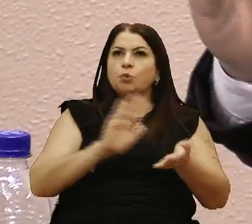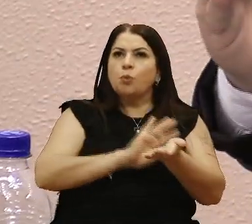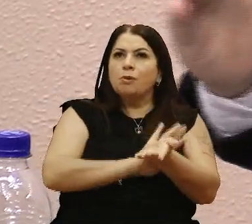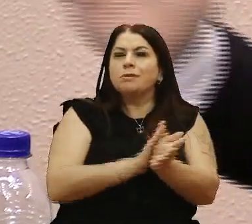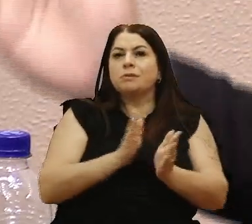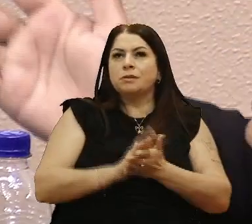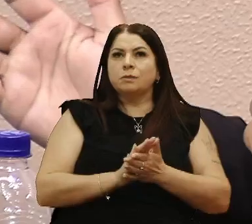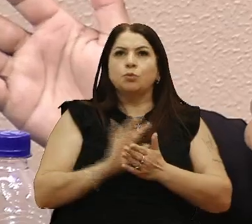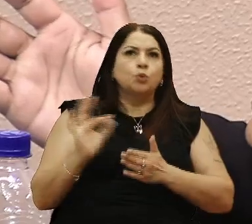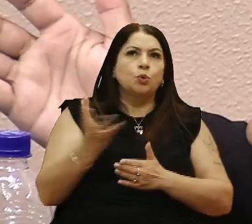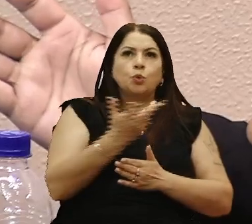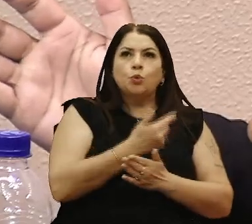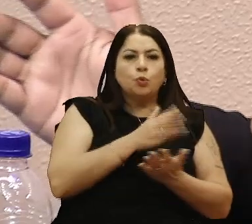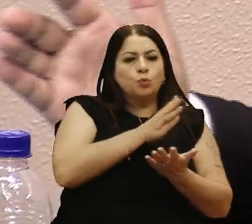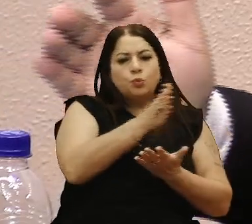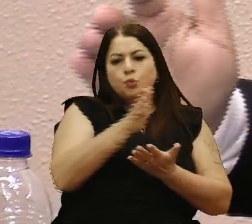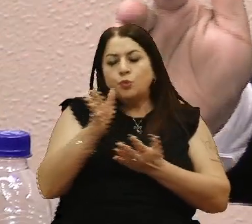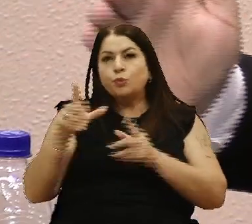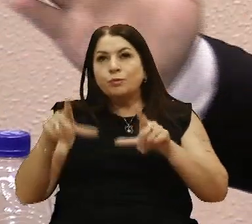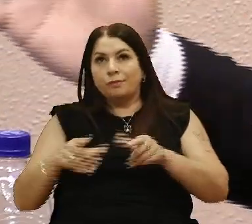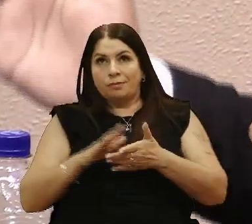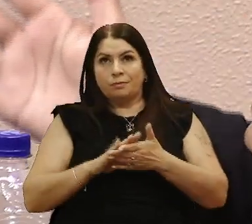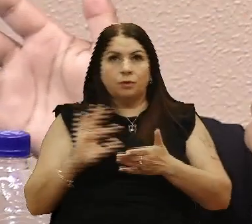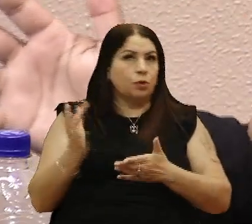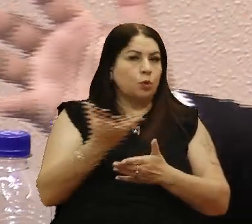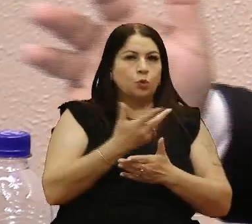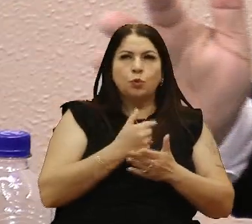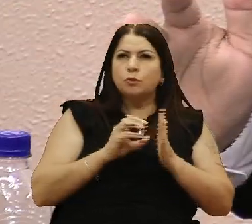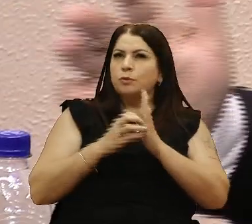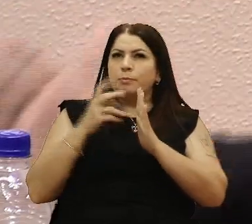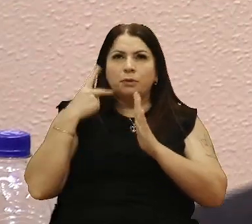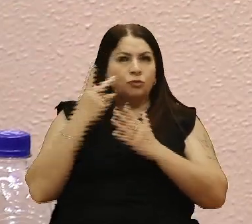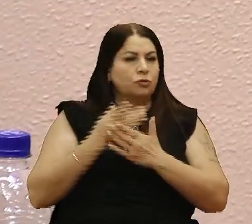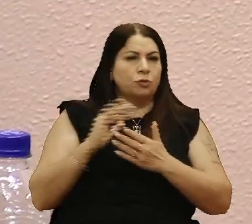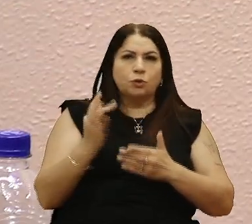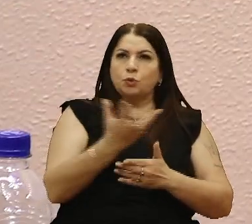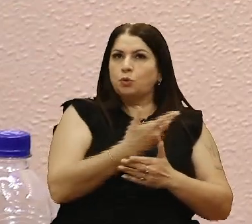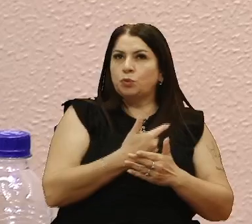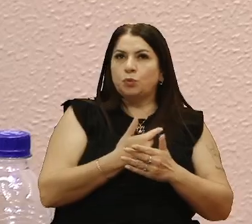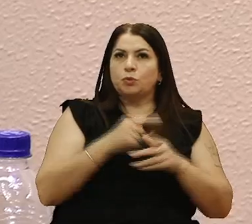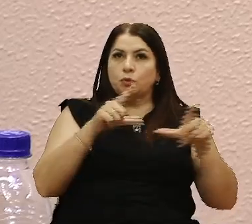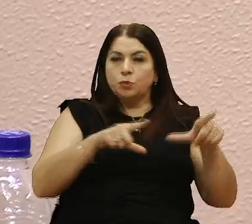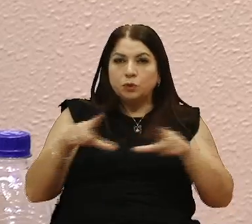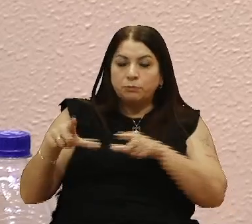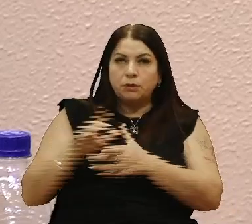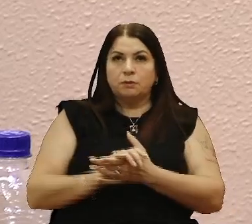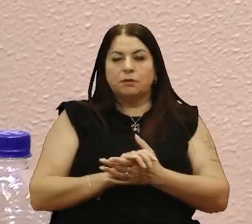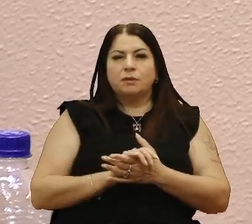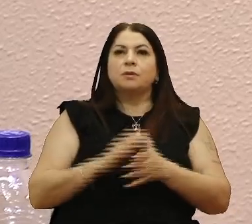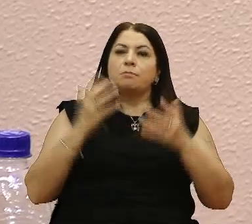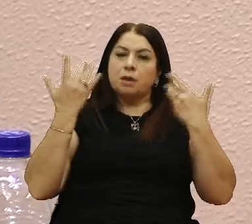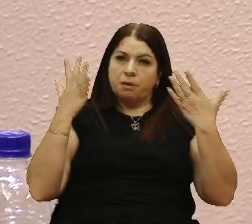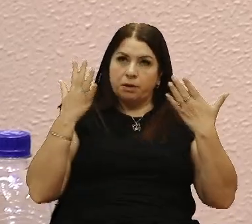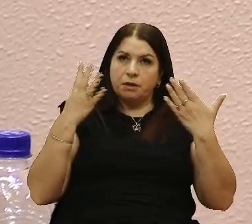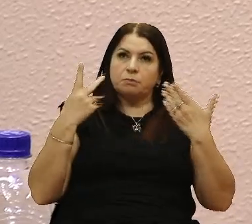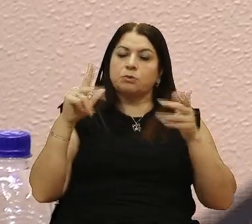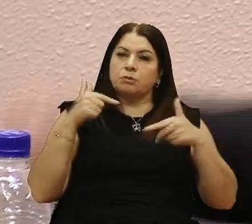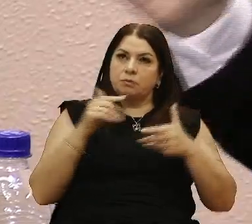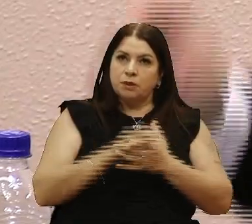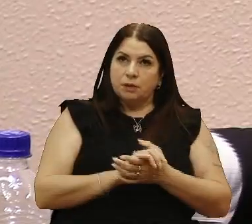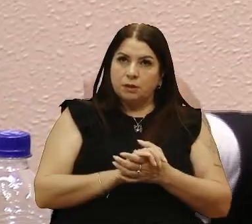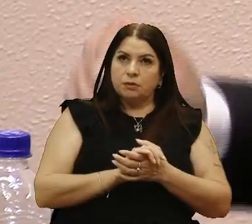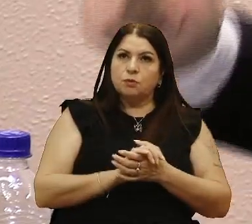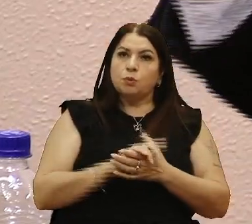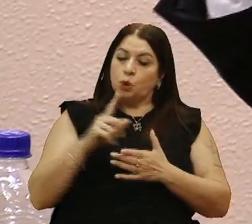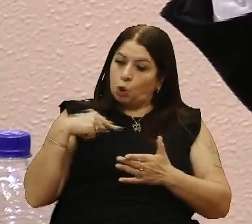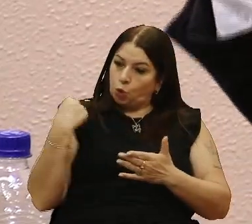racismo em todos os lugares, em todos os partidos, em todos os espaços. Parabéns pelo seu trabalho e